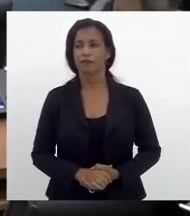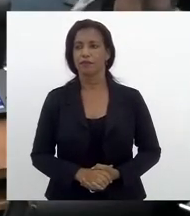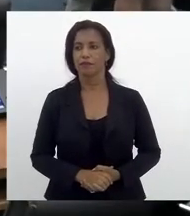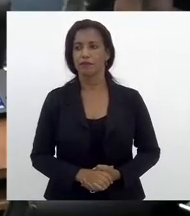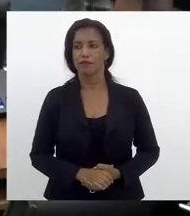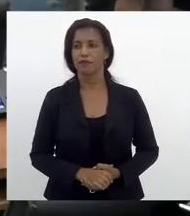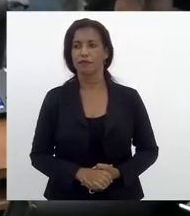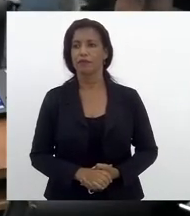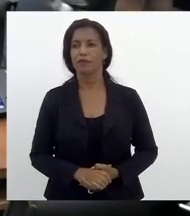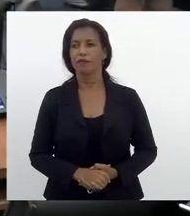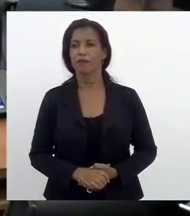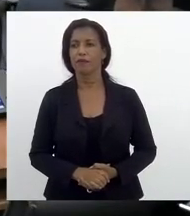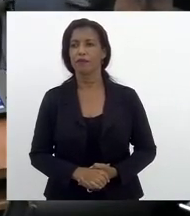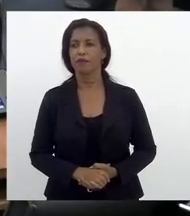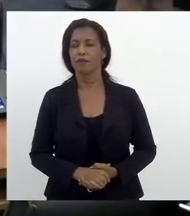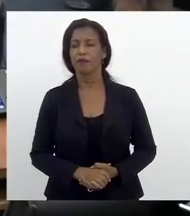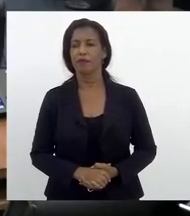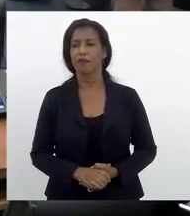Pois não, Mônica?